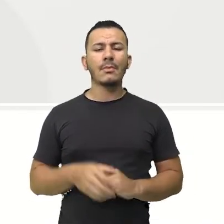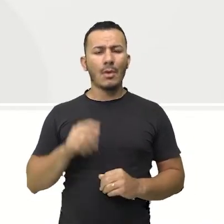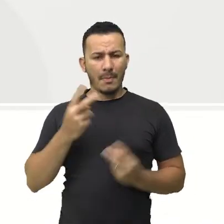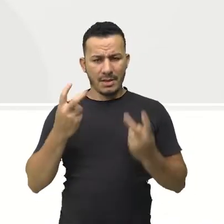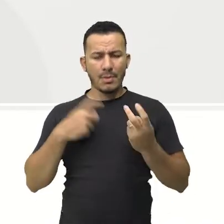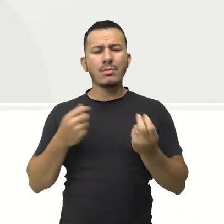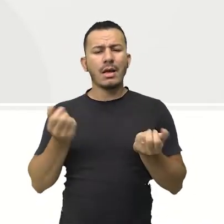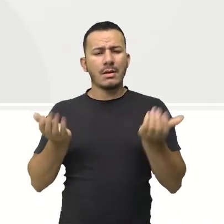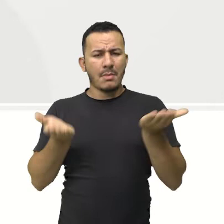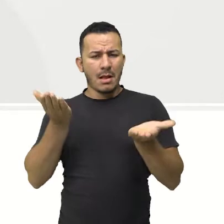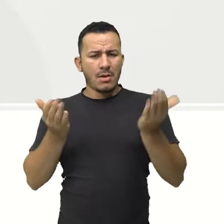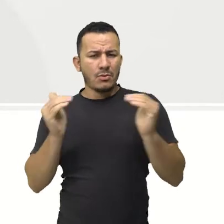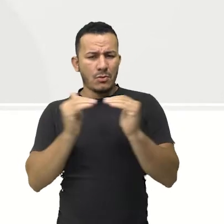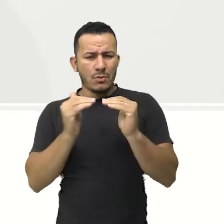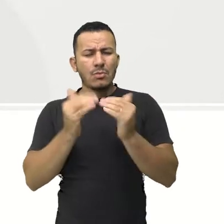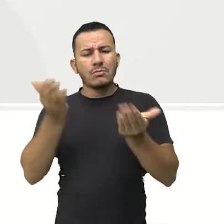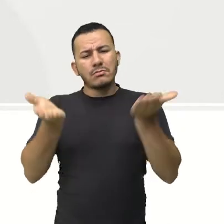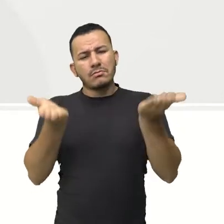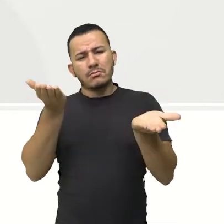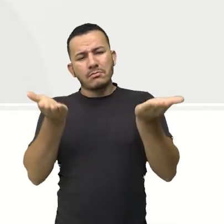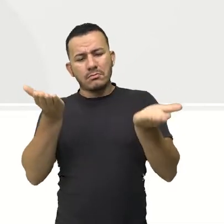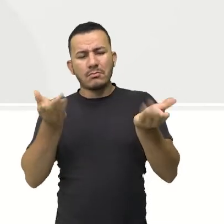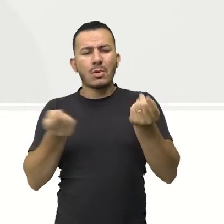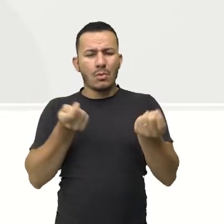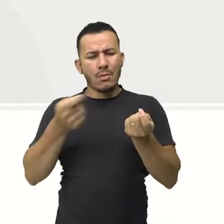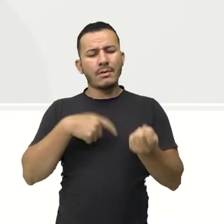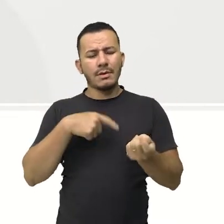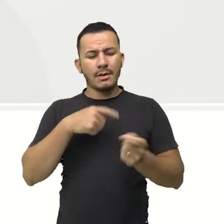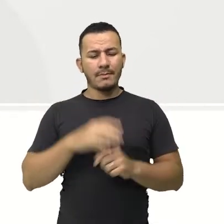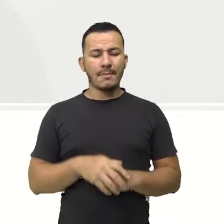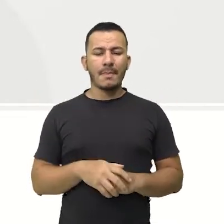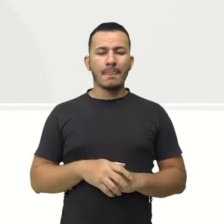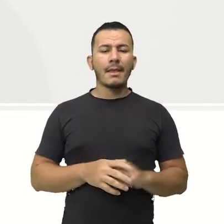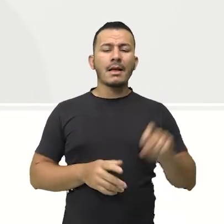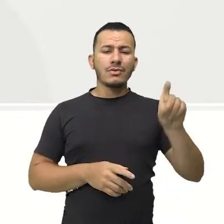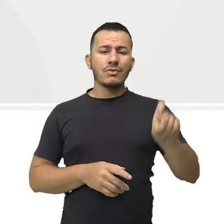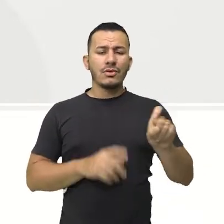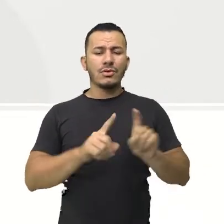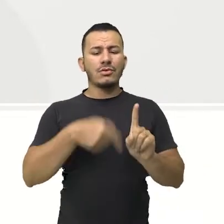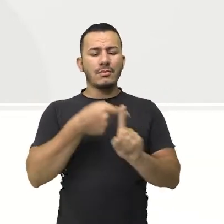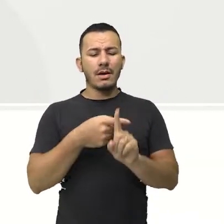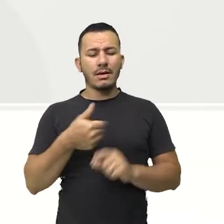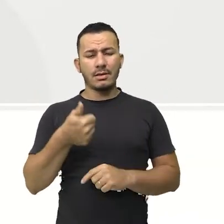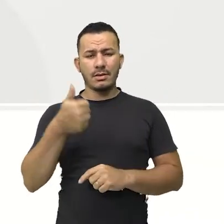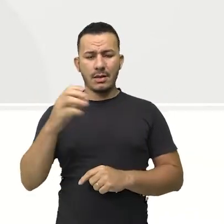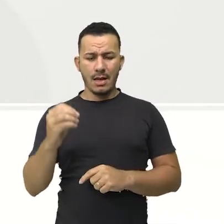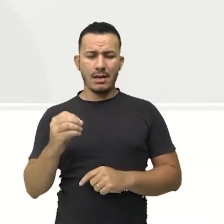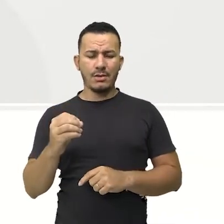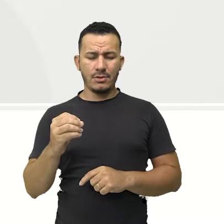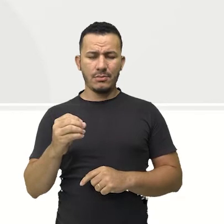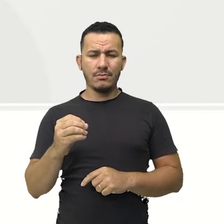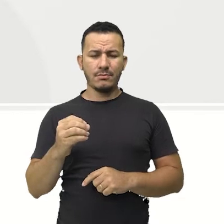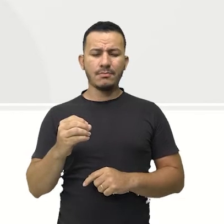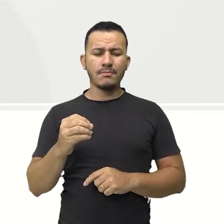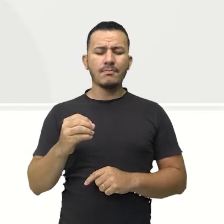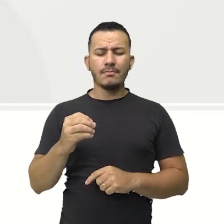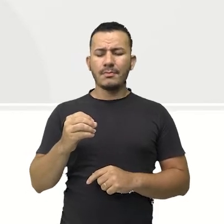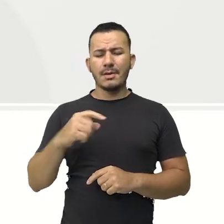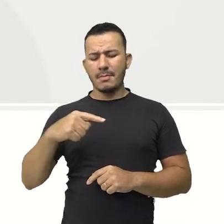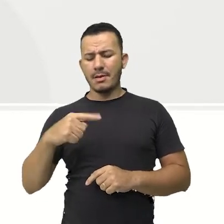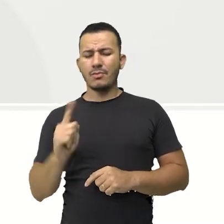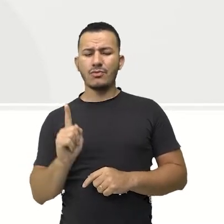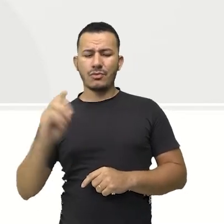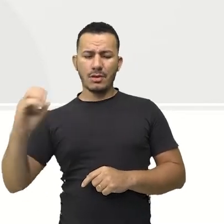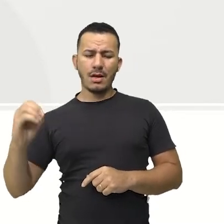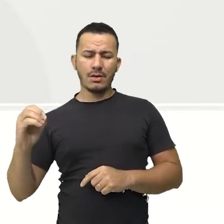equilíbrio, né? Eu vou pegar o x mais 10, ó. Eu quero deixar o x sozinho. Eu vou subtrair 10. Por